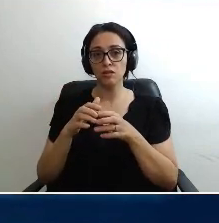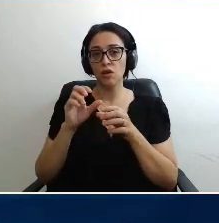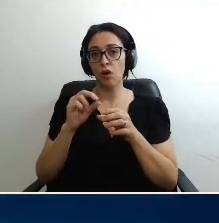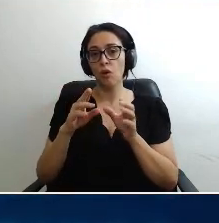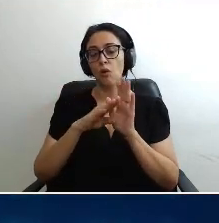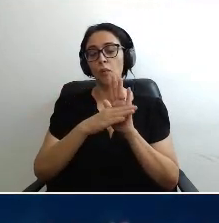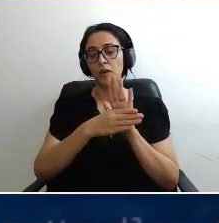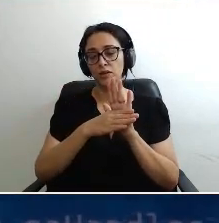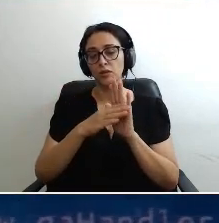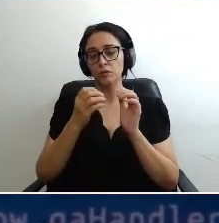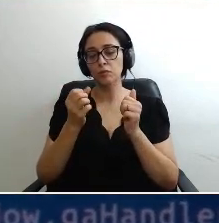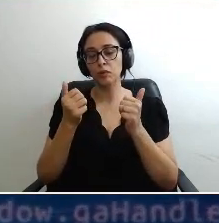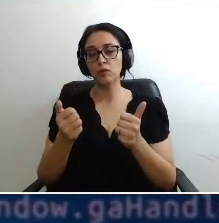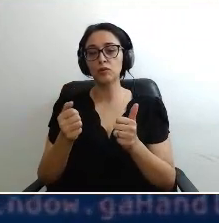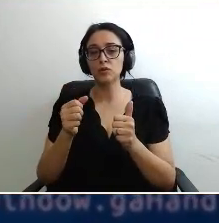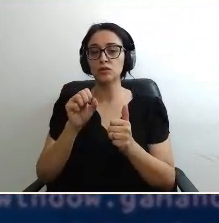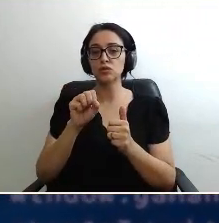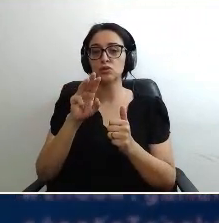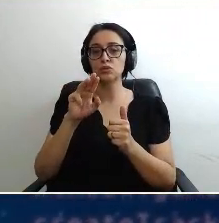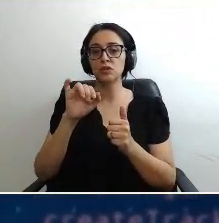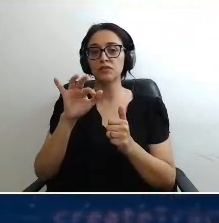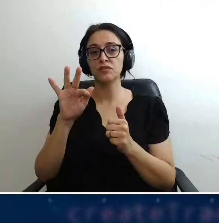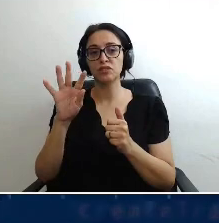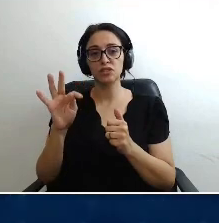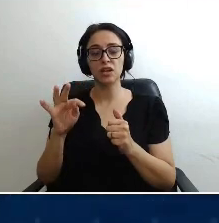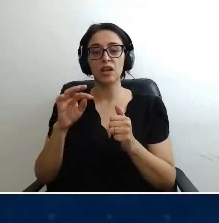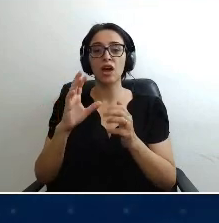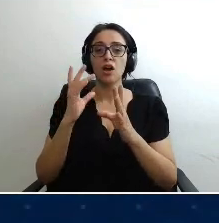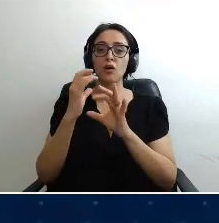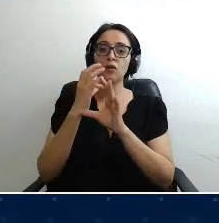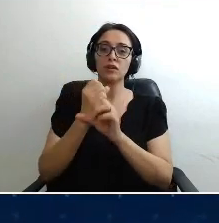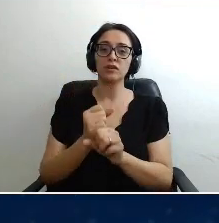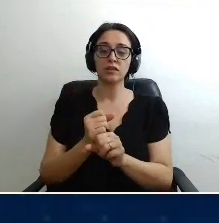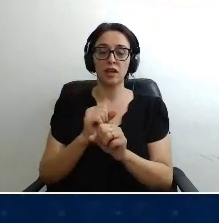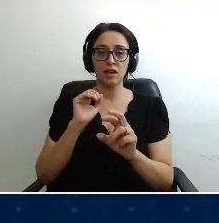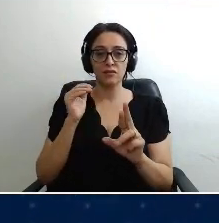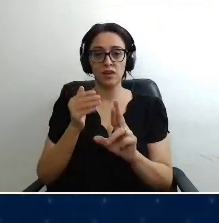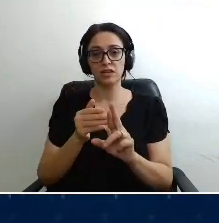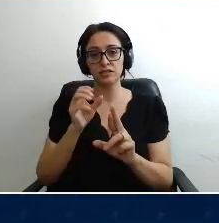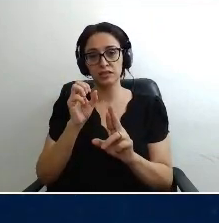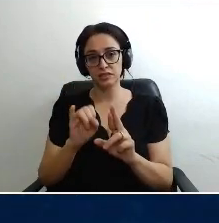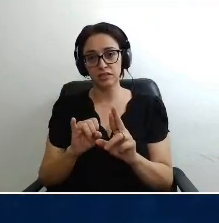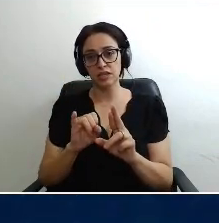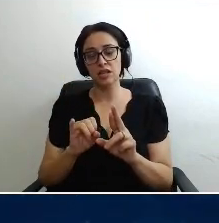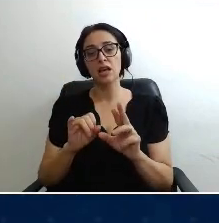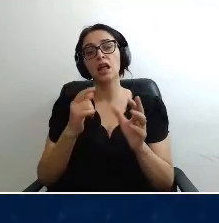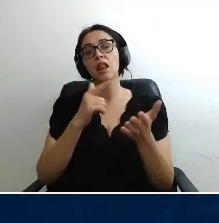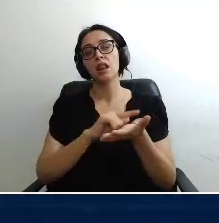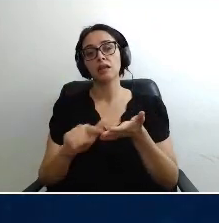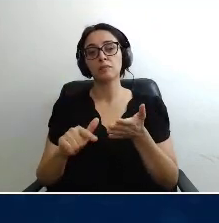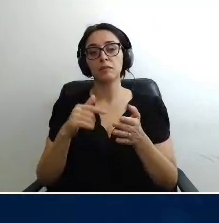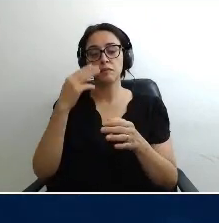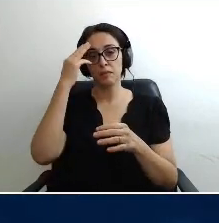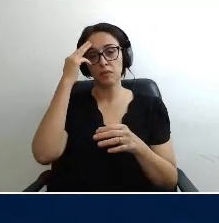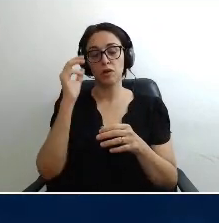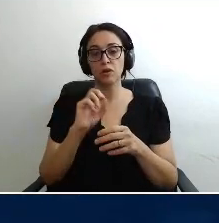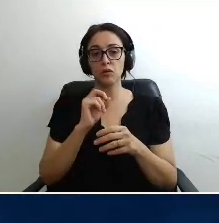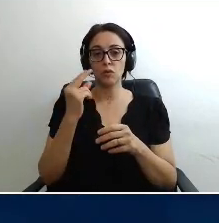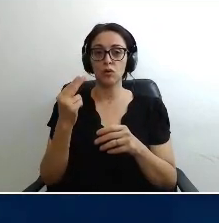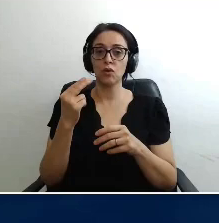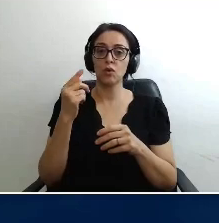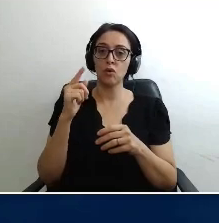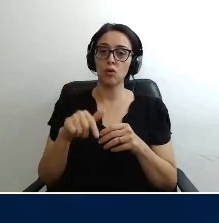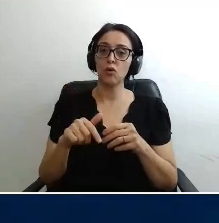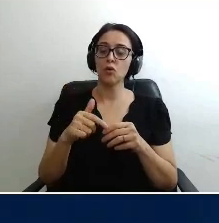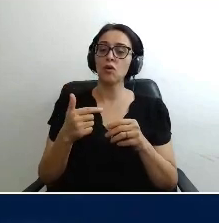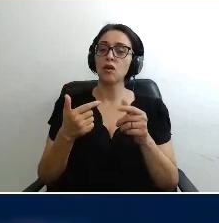Swift, que usa ACR, ele conta as referências, ele sabe quando a referência é zero e limpa da memória, ou esquema de borrowing e